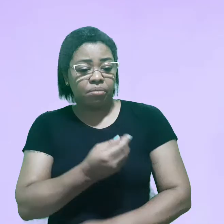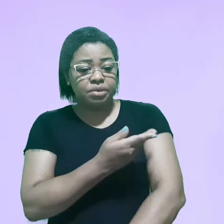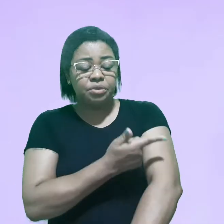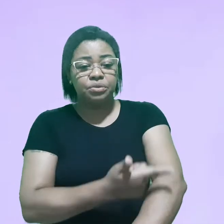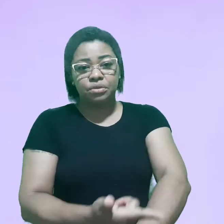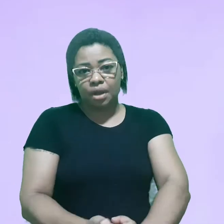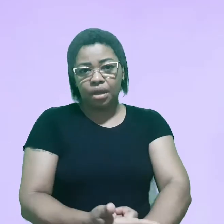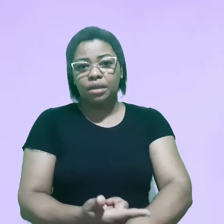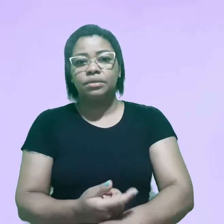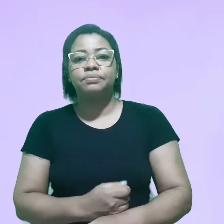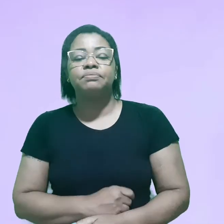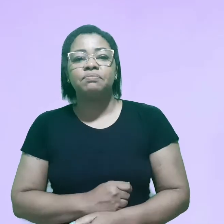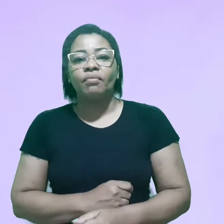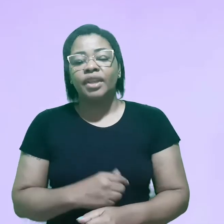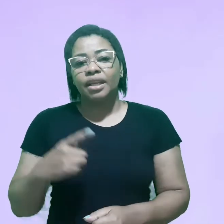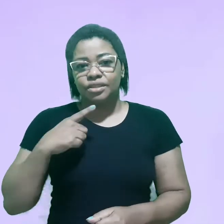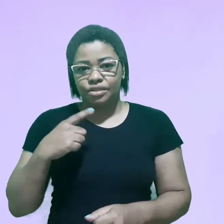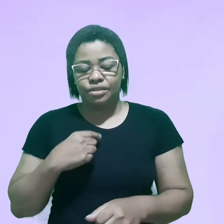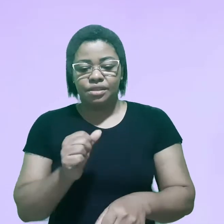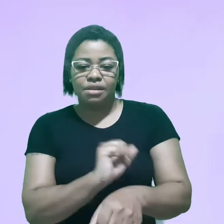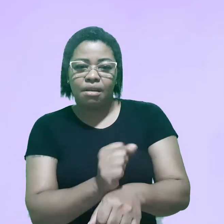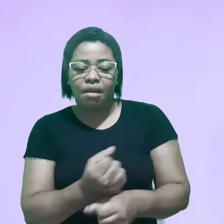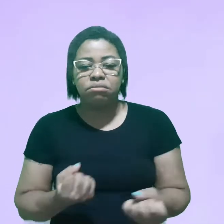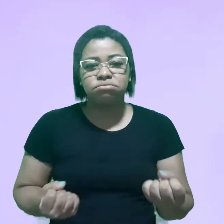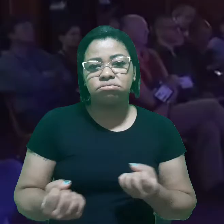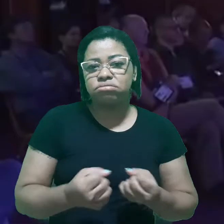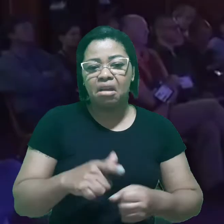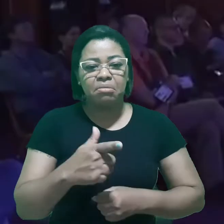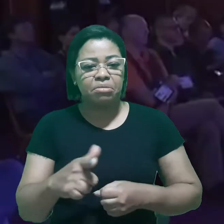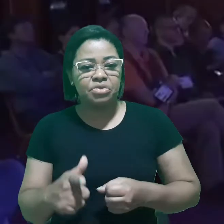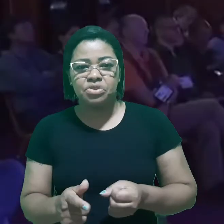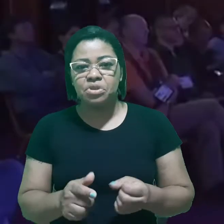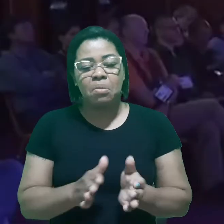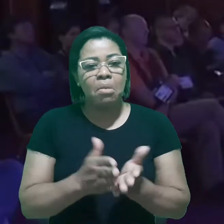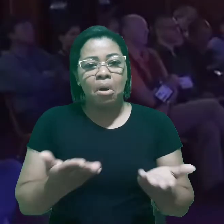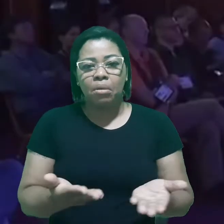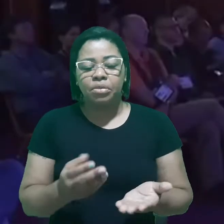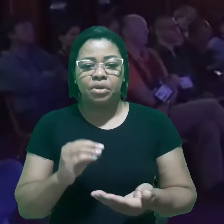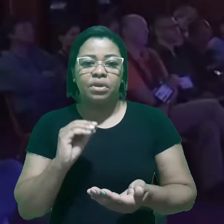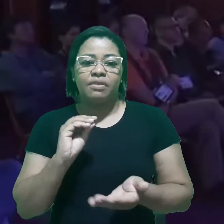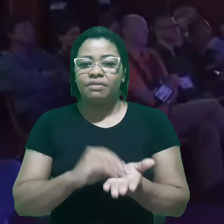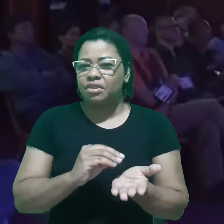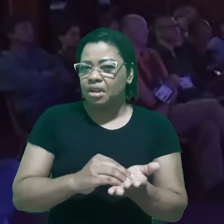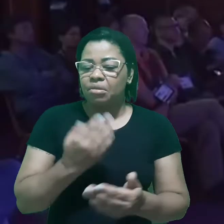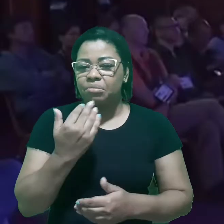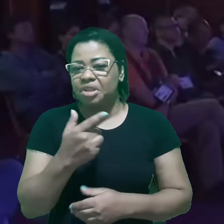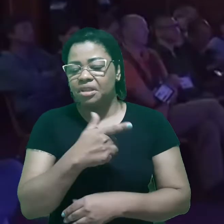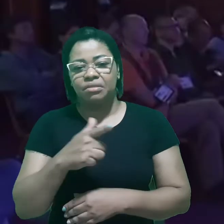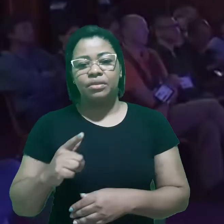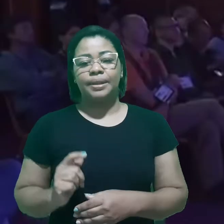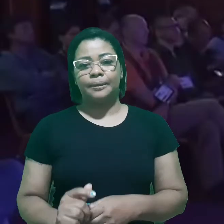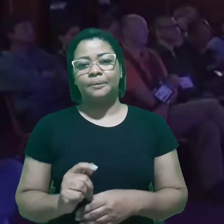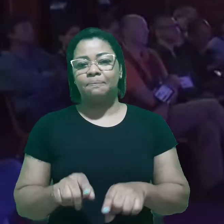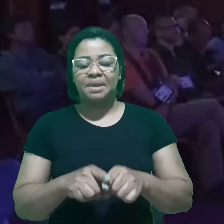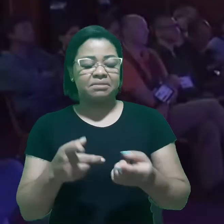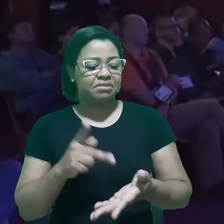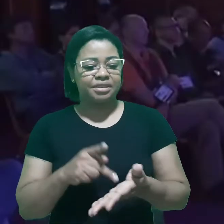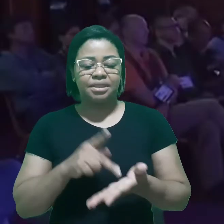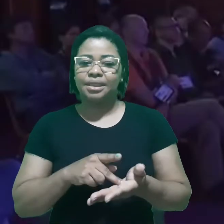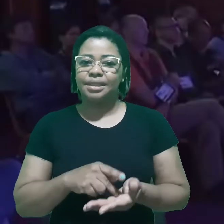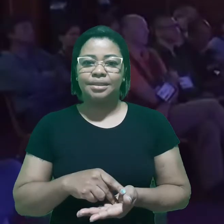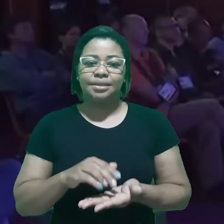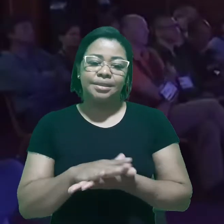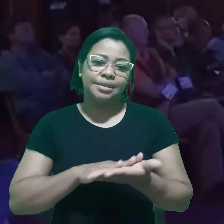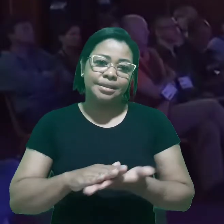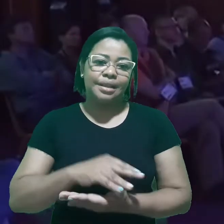Por isso não eram autenticamente africanas. Mas eu devo rapidamente acrescentar que eu também sou culpada